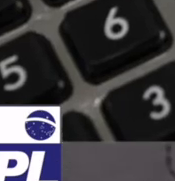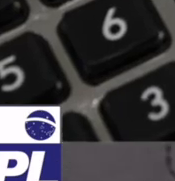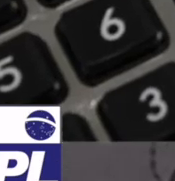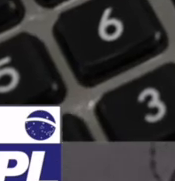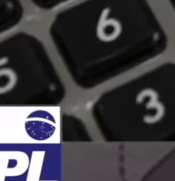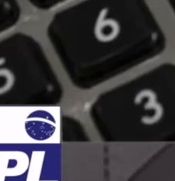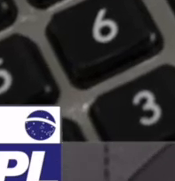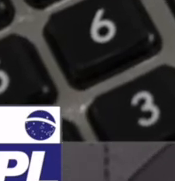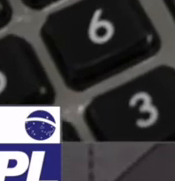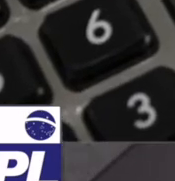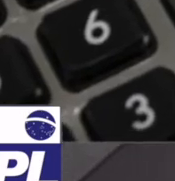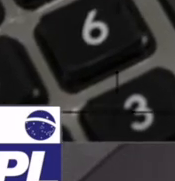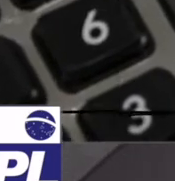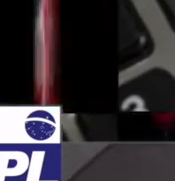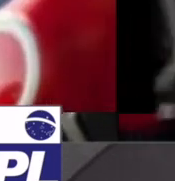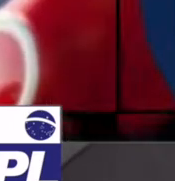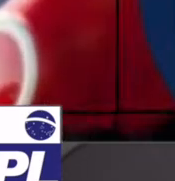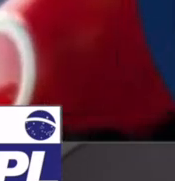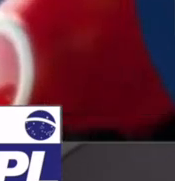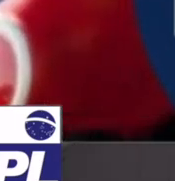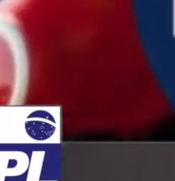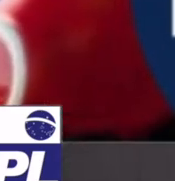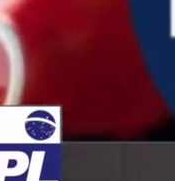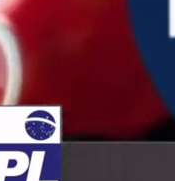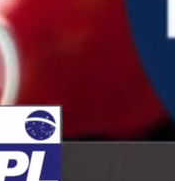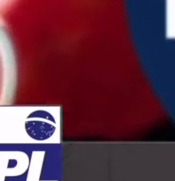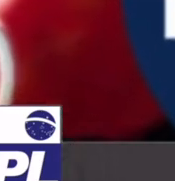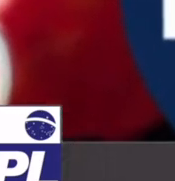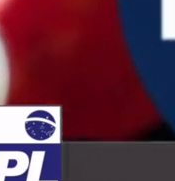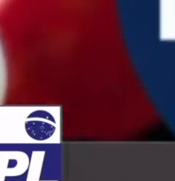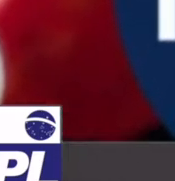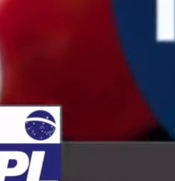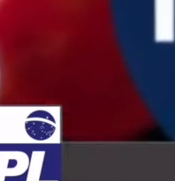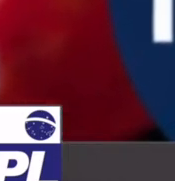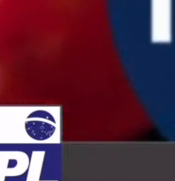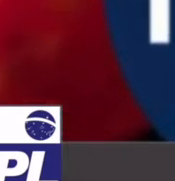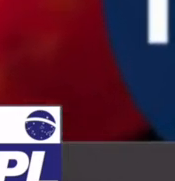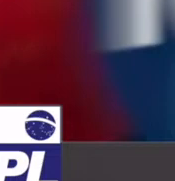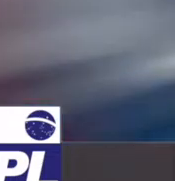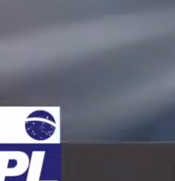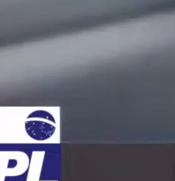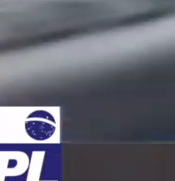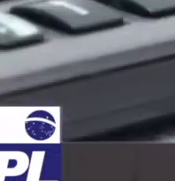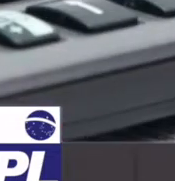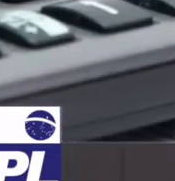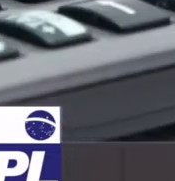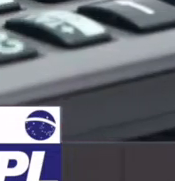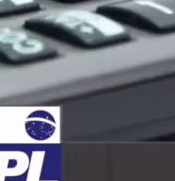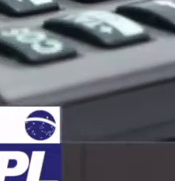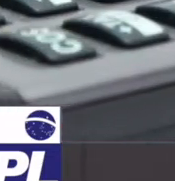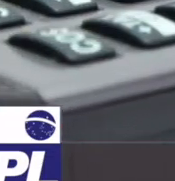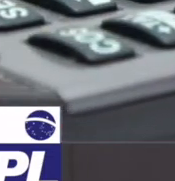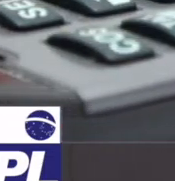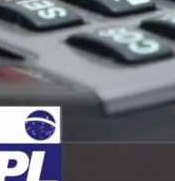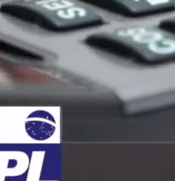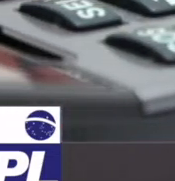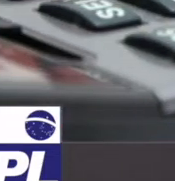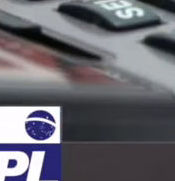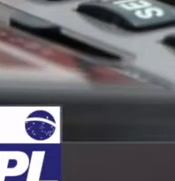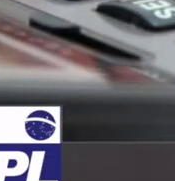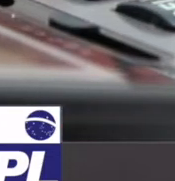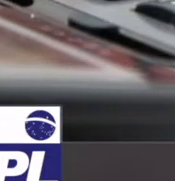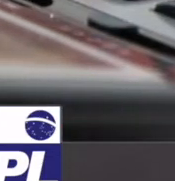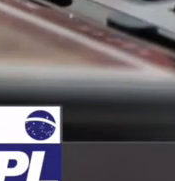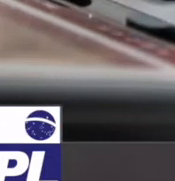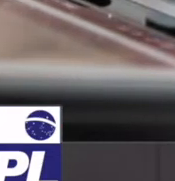os estados pela perda de arrecadação do ICMS, caso os governadores reduzam a zero a alíquota desse